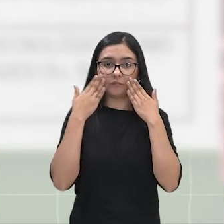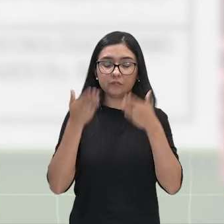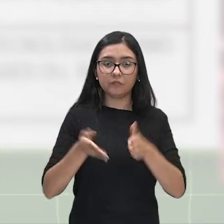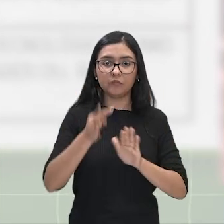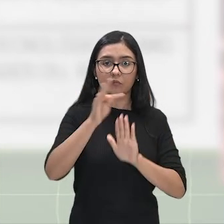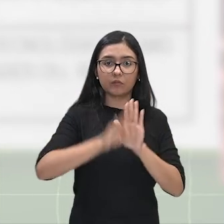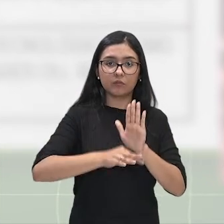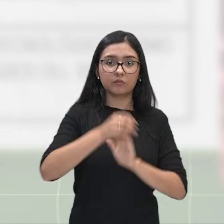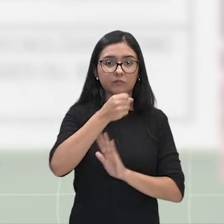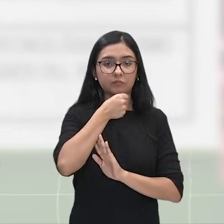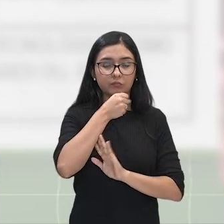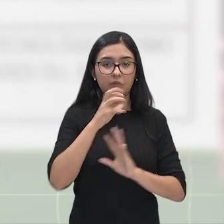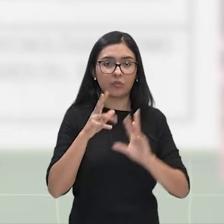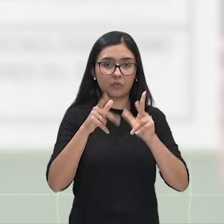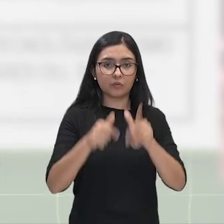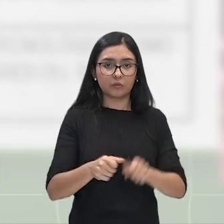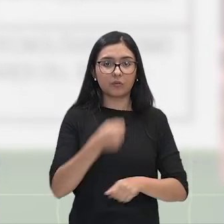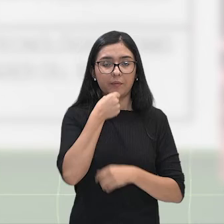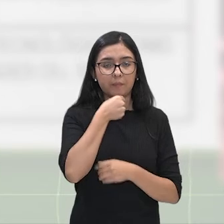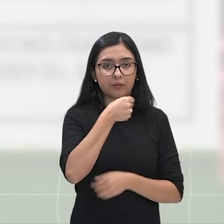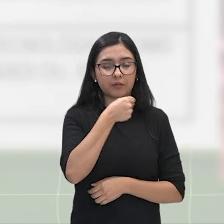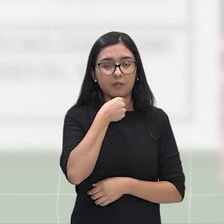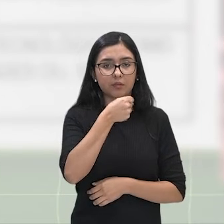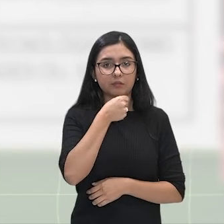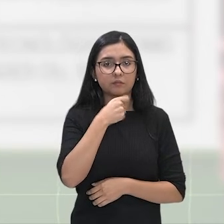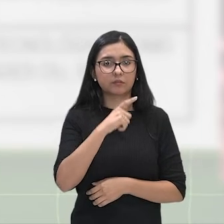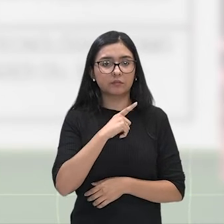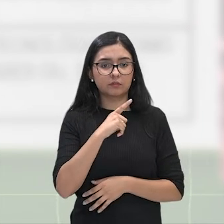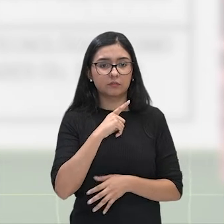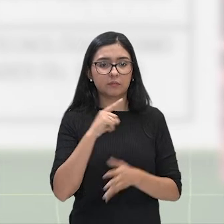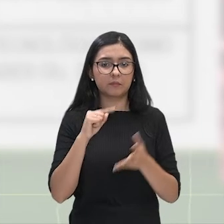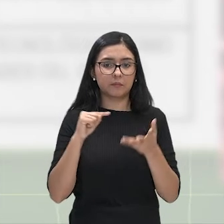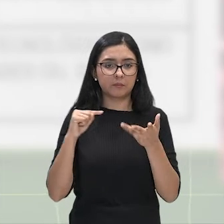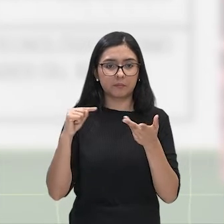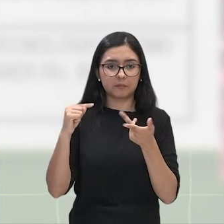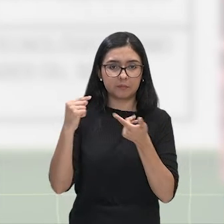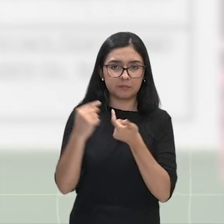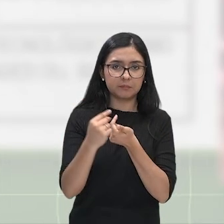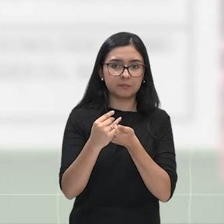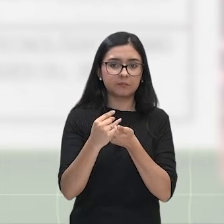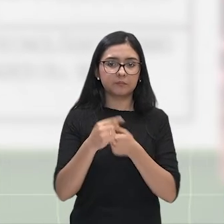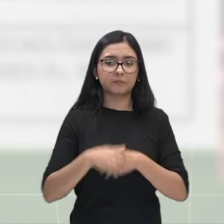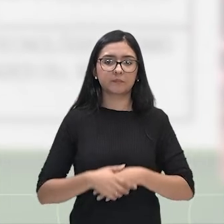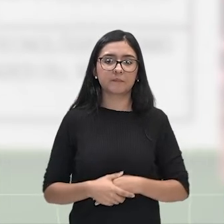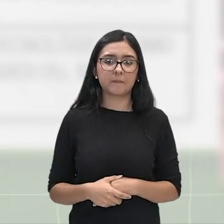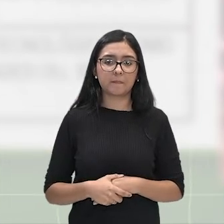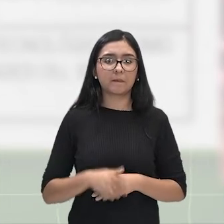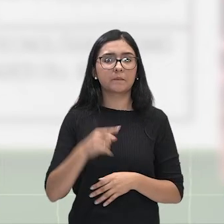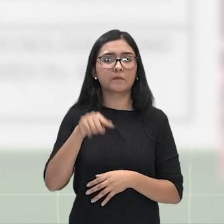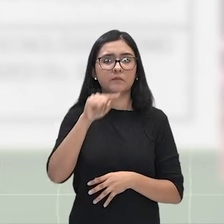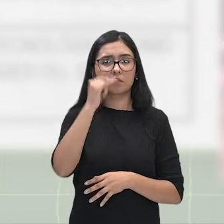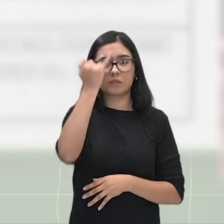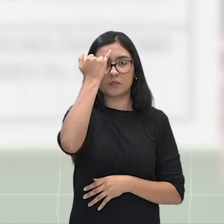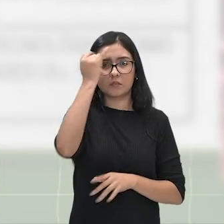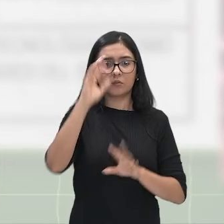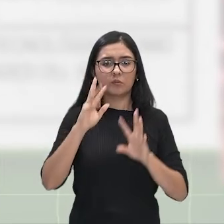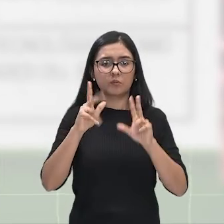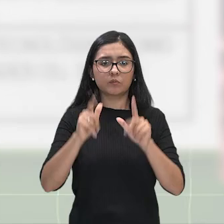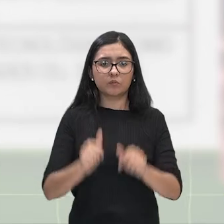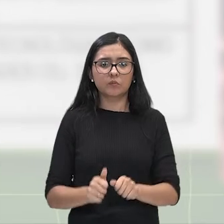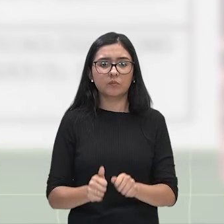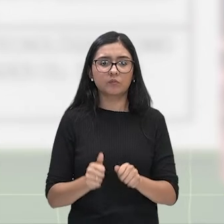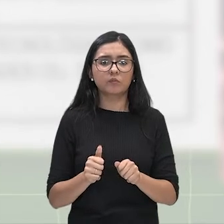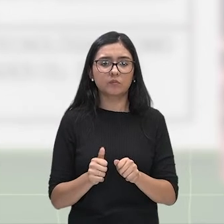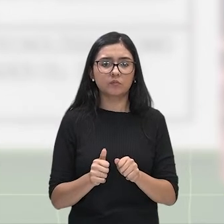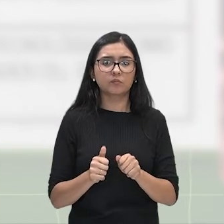reportagem que a gente trouxe algumas situações. Então, para vocês terem ideia de tudo que